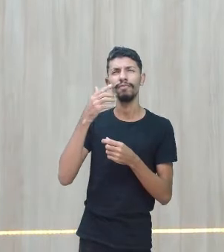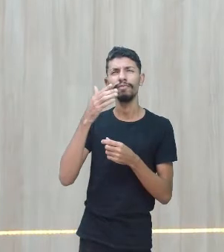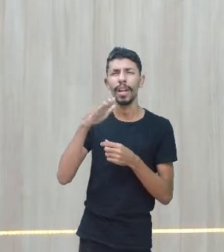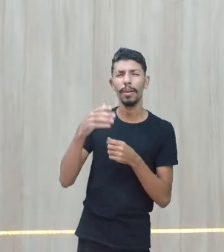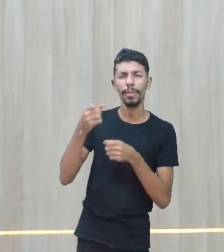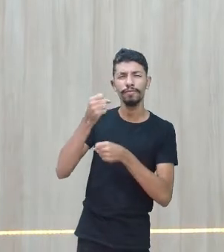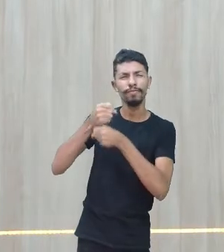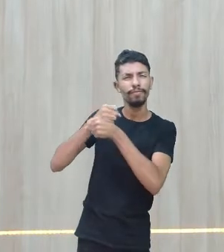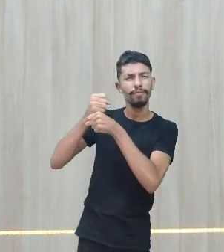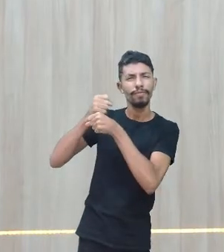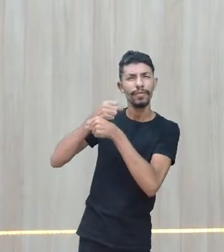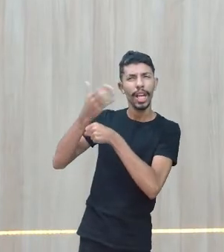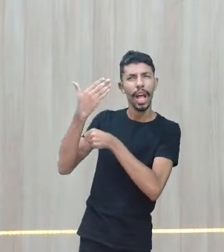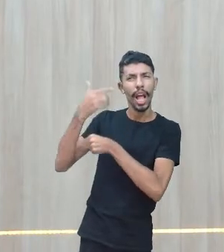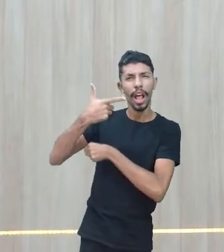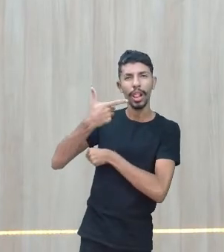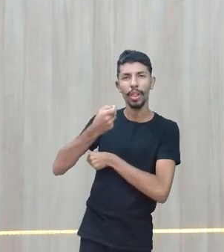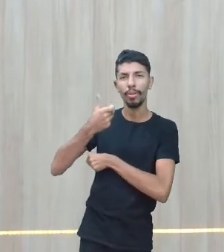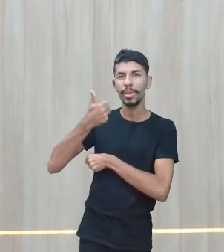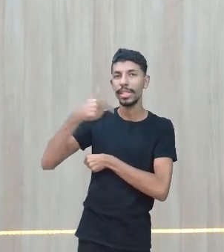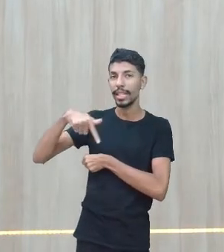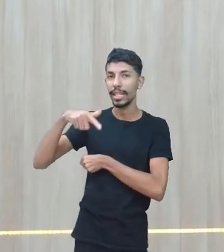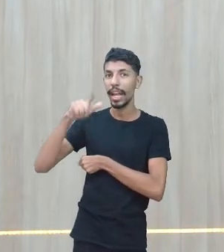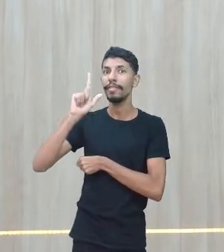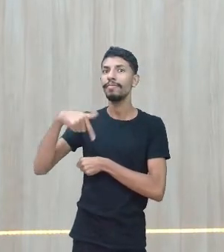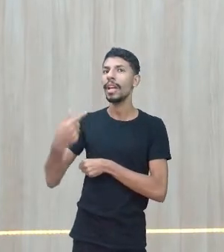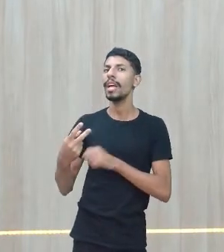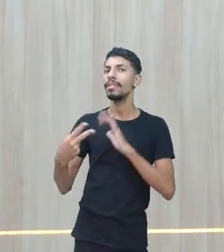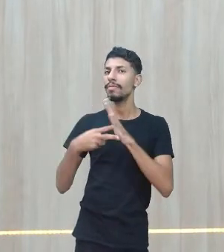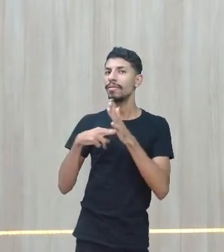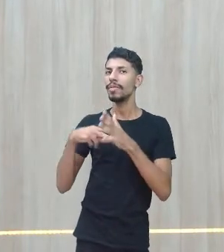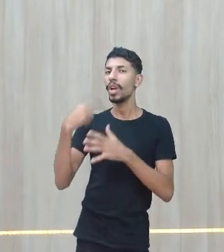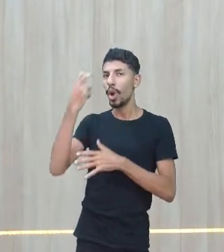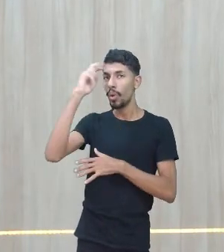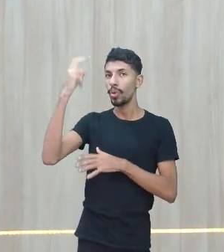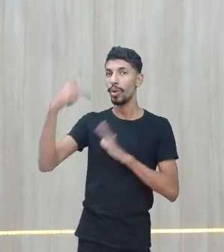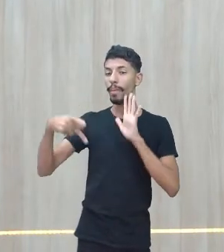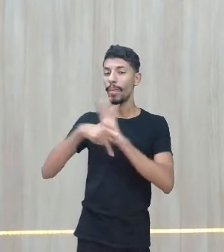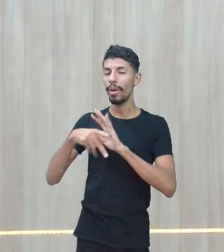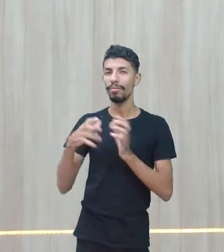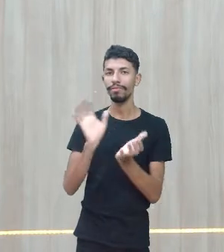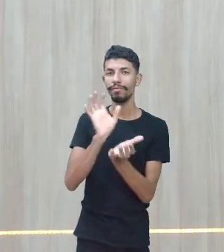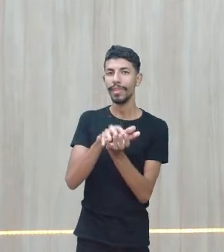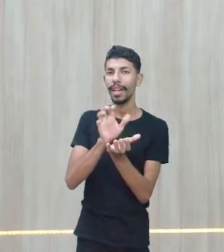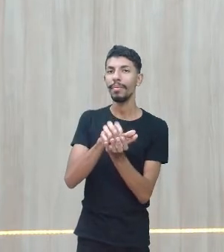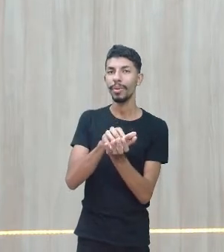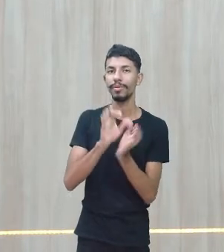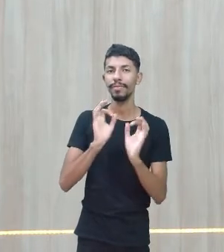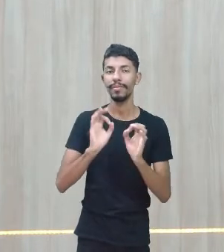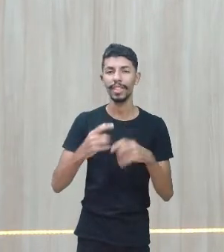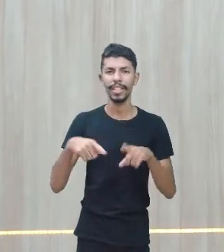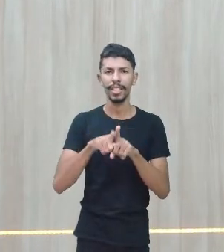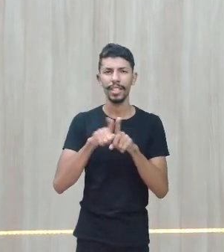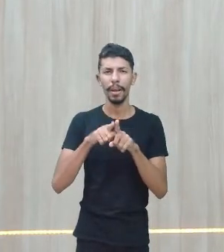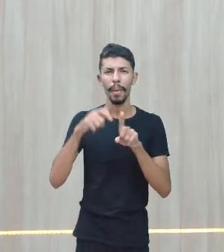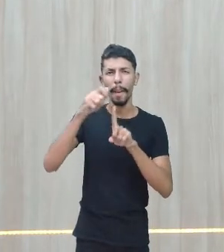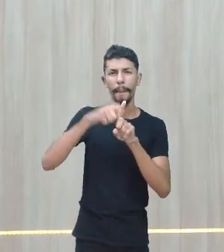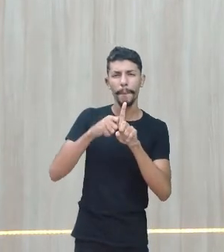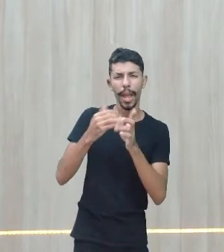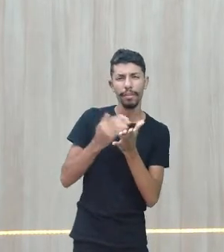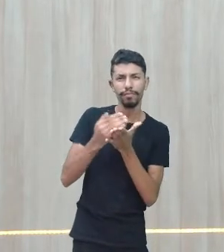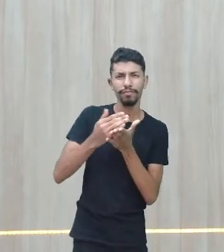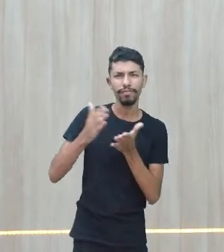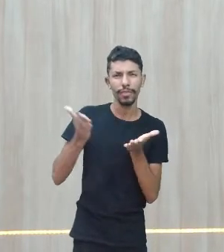2017, ele é considerado expressão cultural de Pernambuco, né? E no começo do mês,